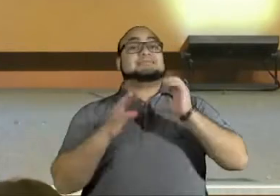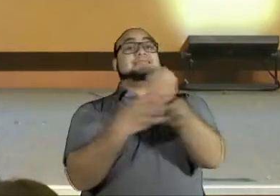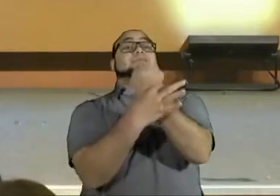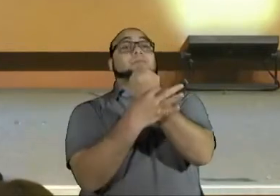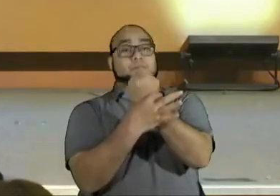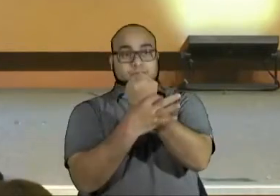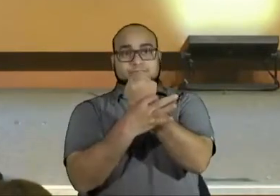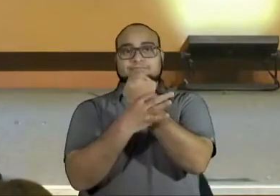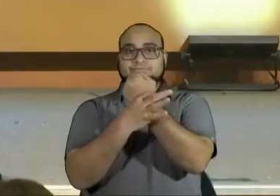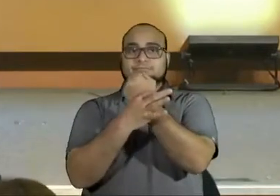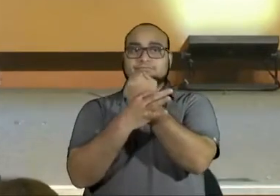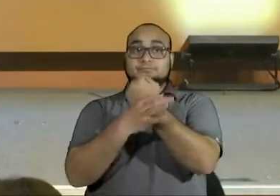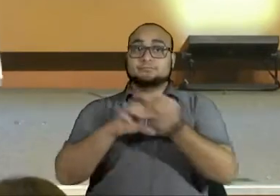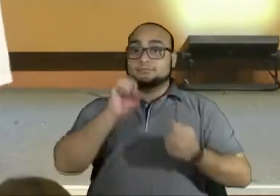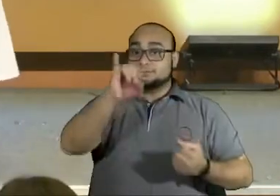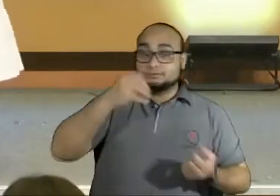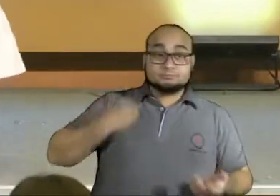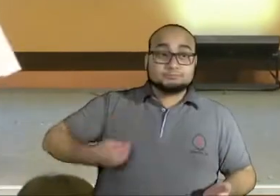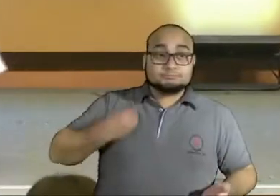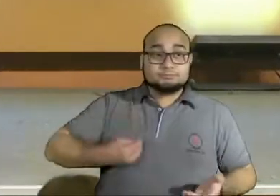tiver mais vida.